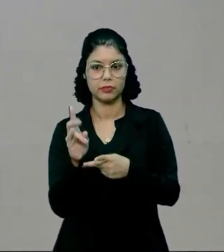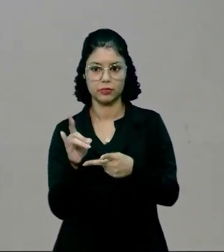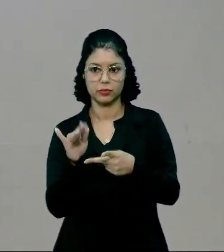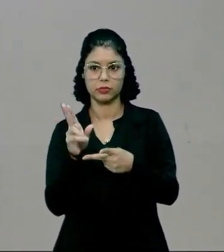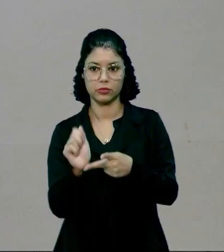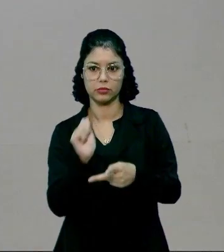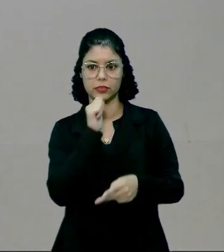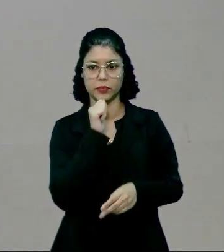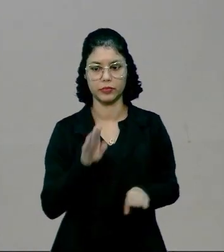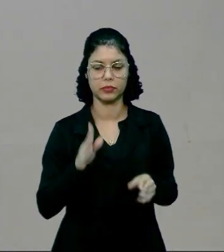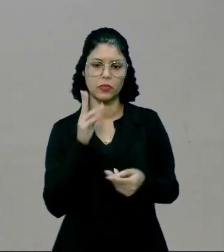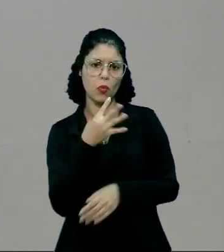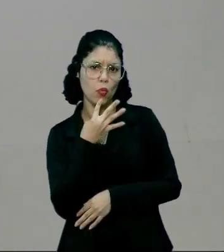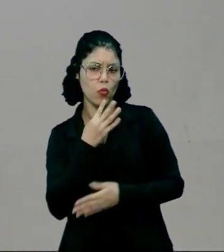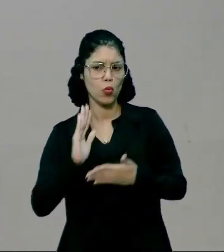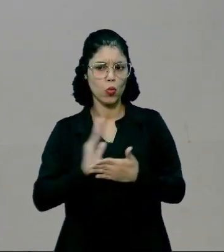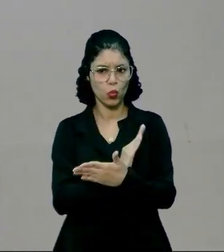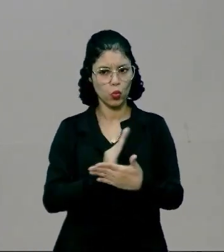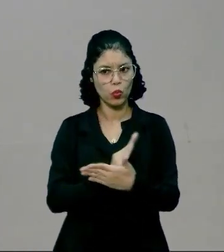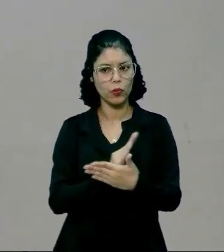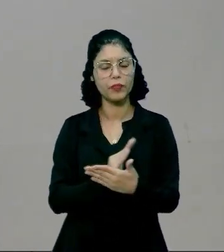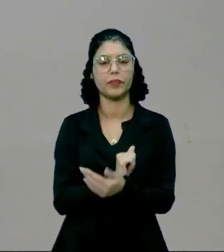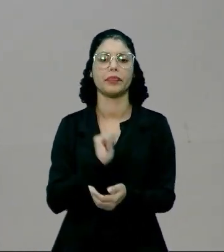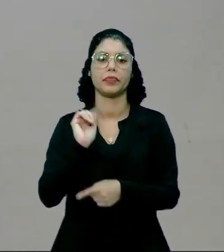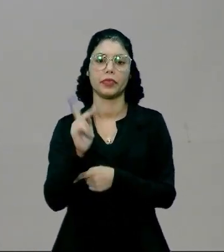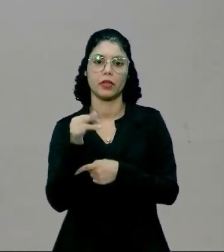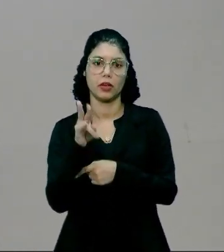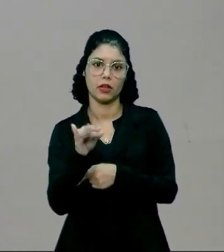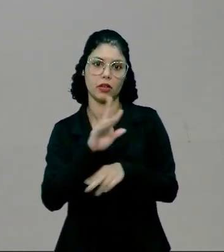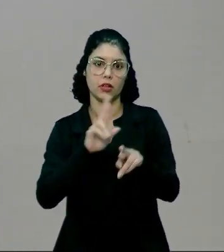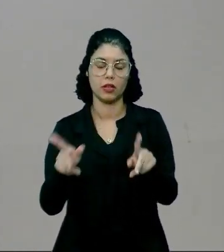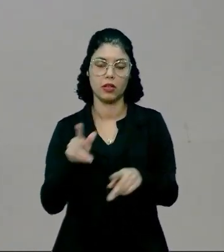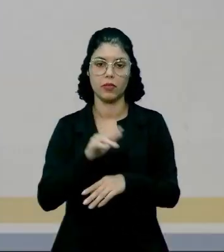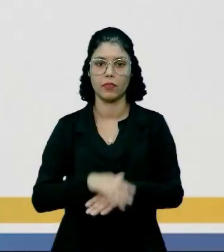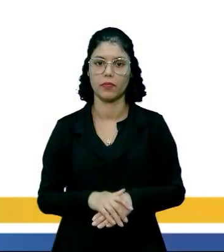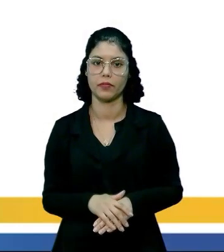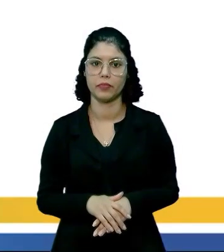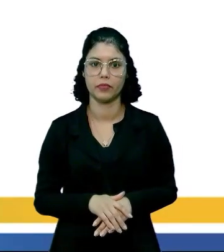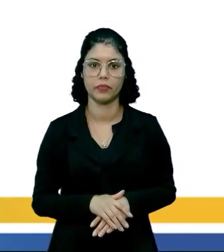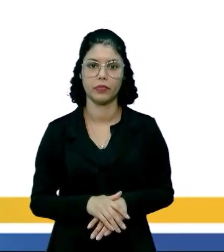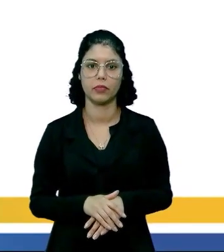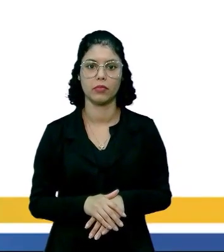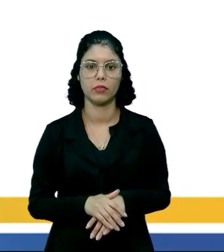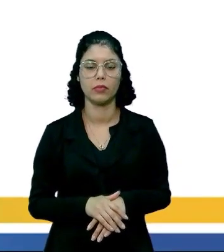vamos conhecer alguns dos heterônimos de Fernando Pessoa.